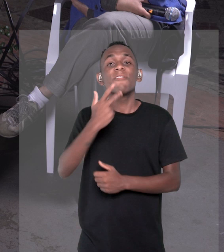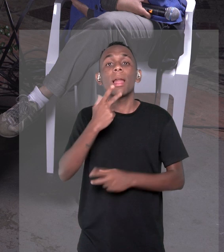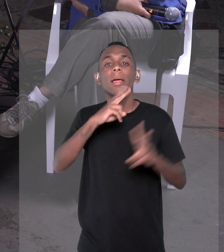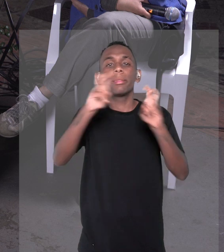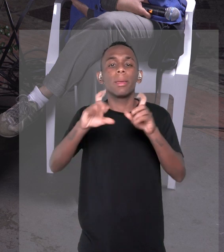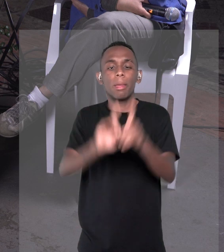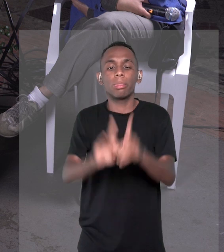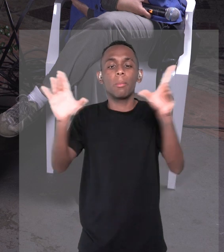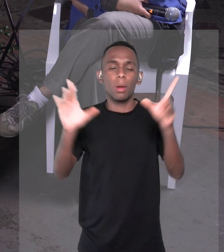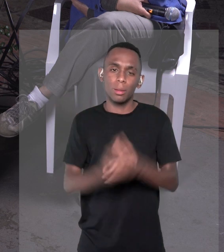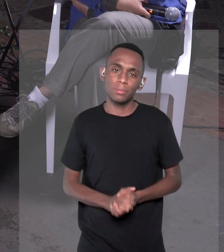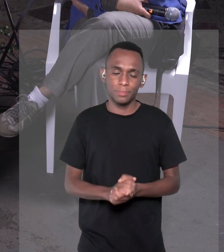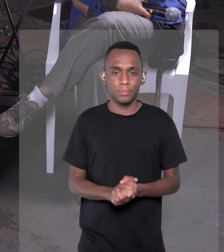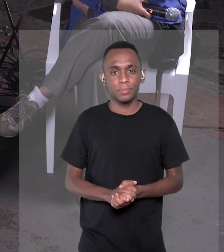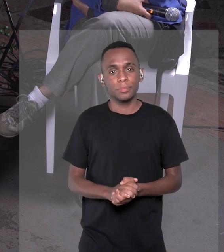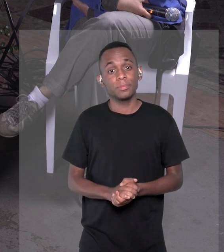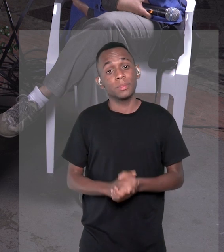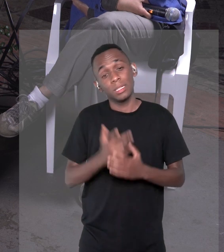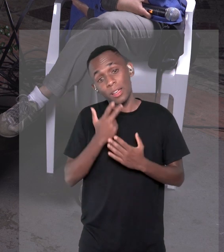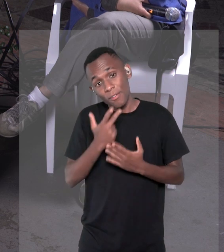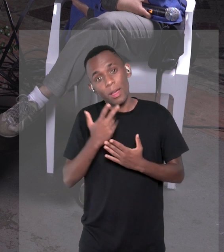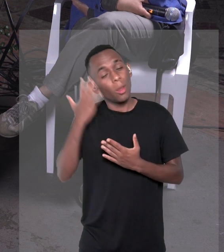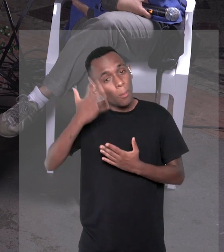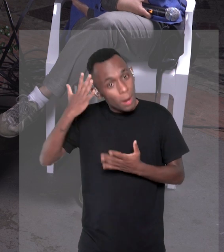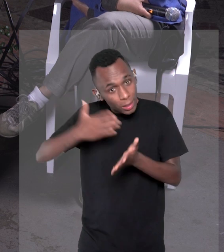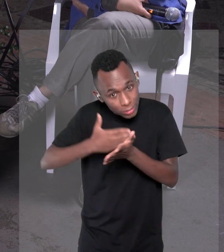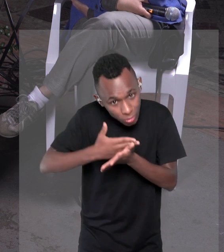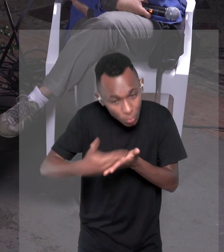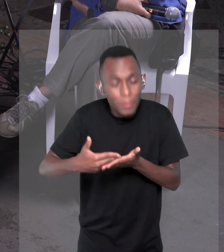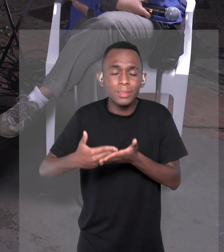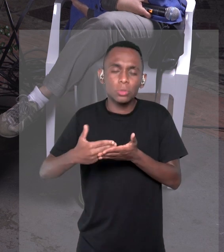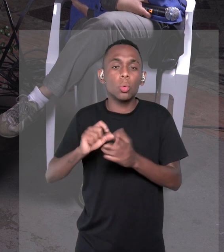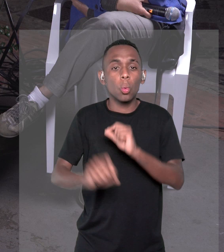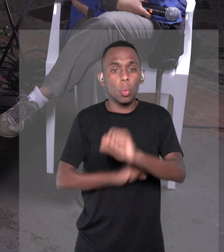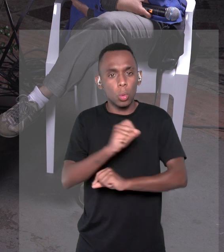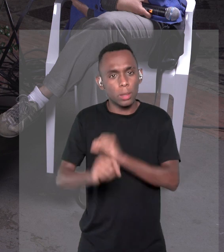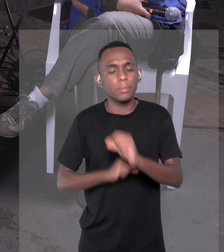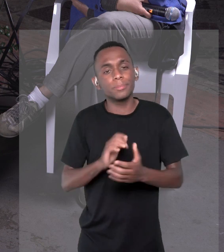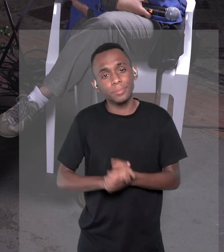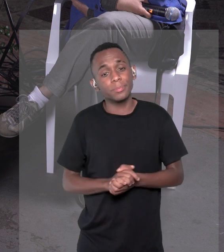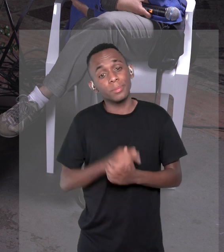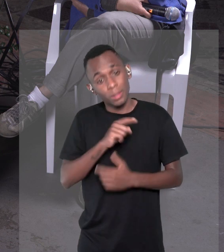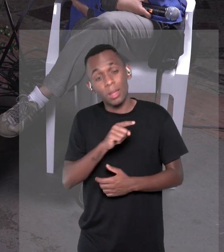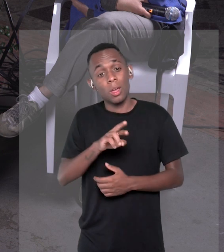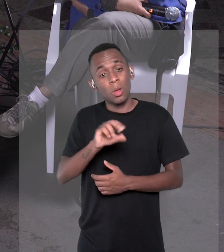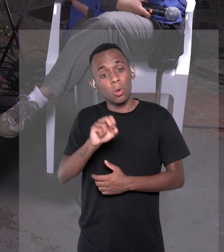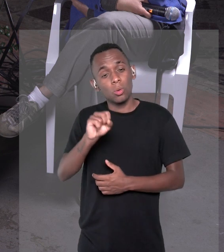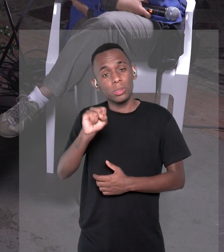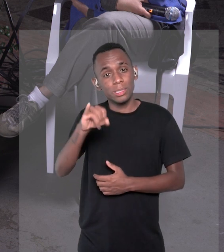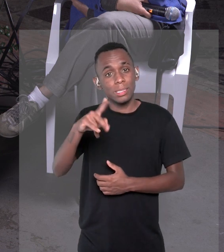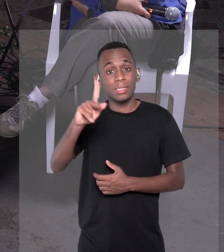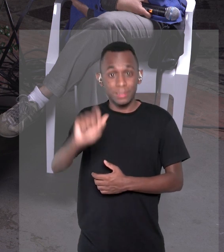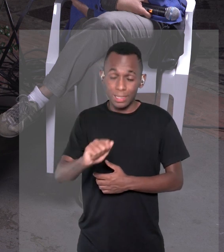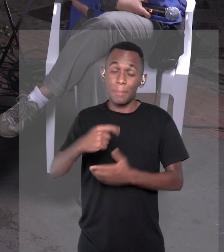mim como é a minha amiga Rosisca, e para falar de democracia. A fala inicial, que não